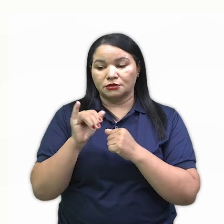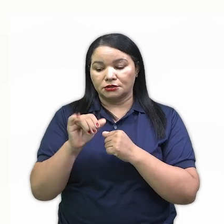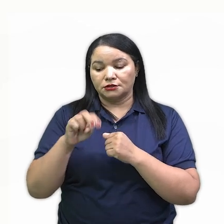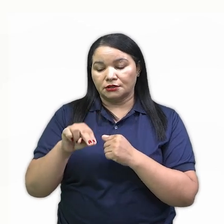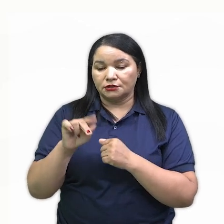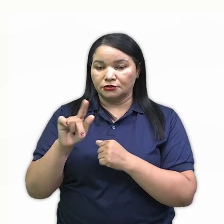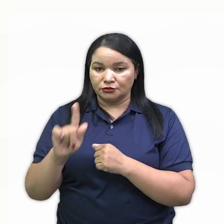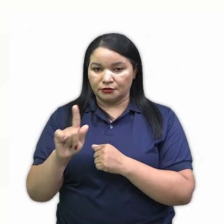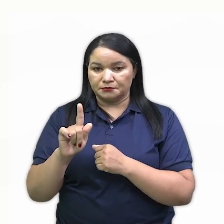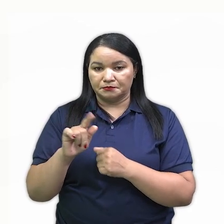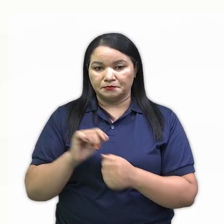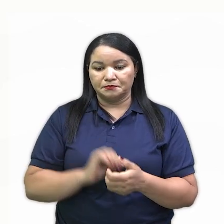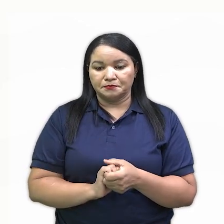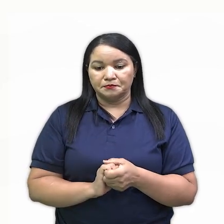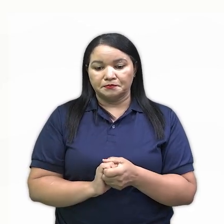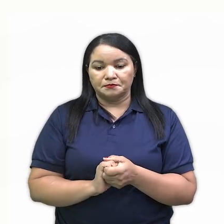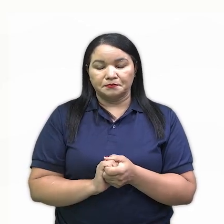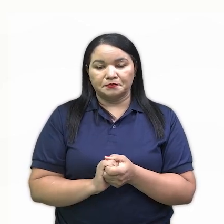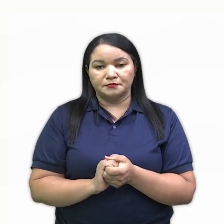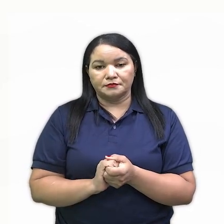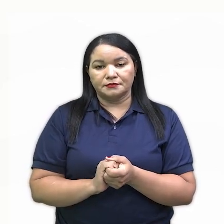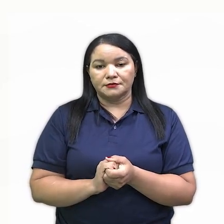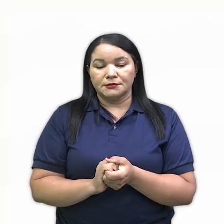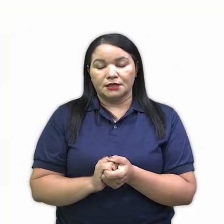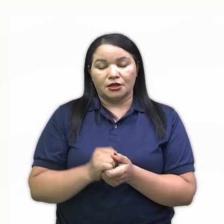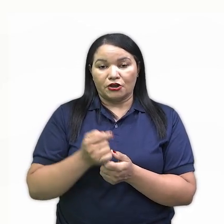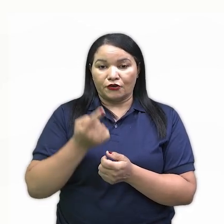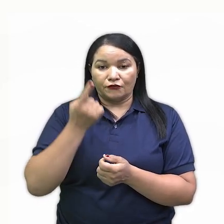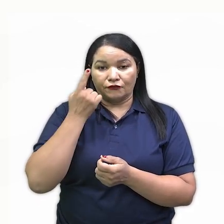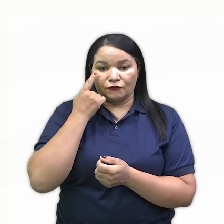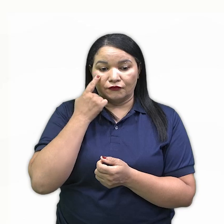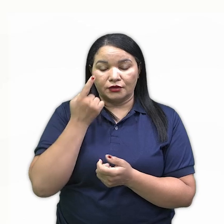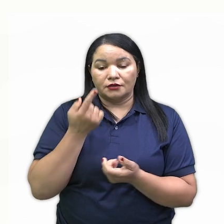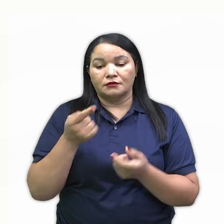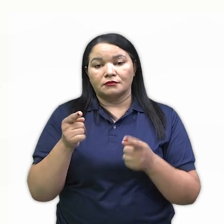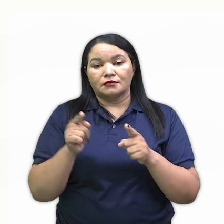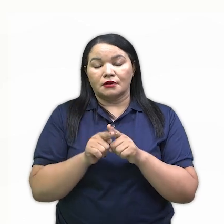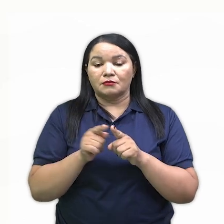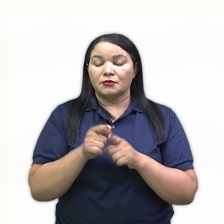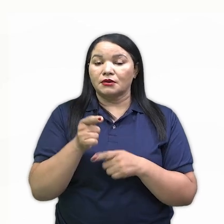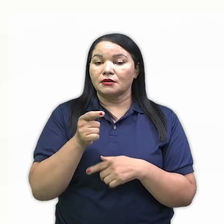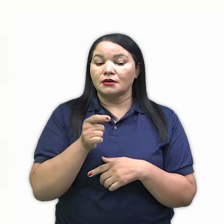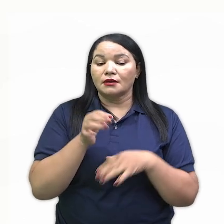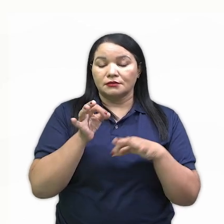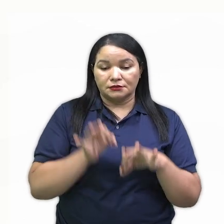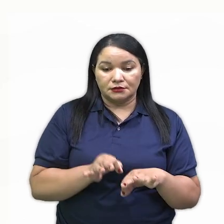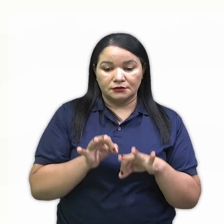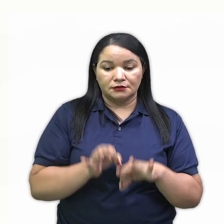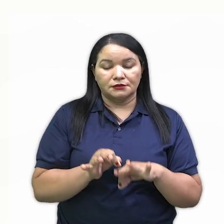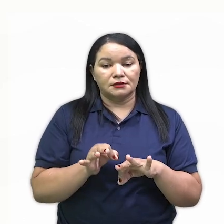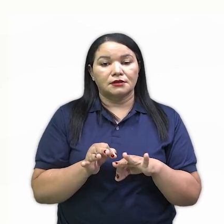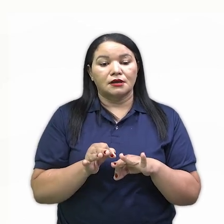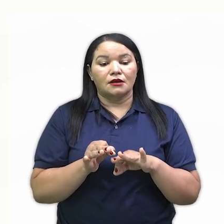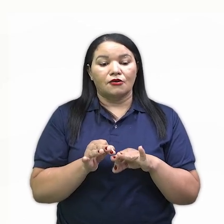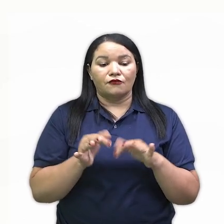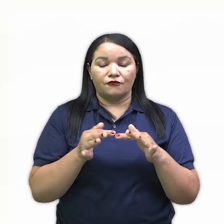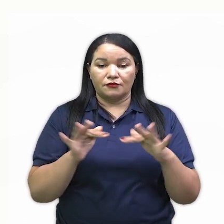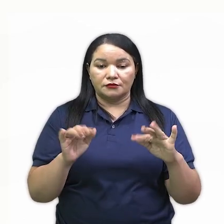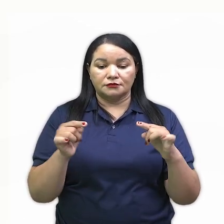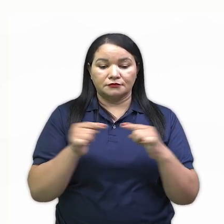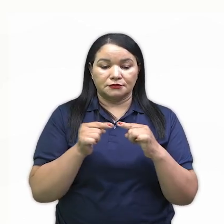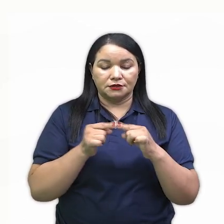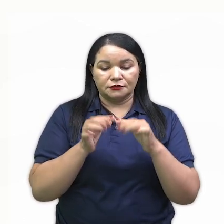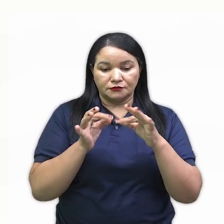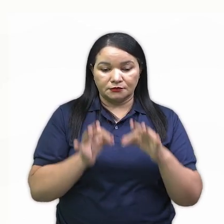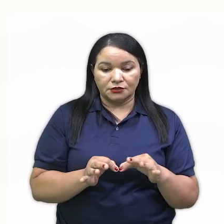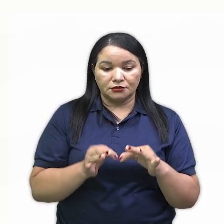você coloca na frase. Então, já vimos a forma afirmativa e agora past